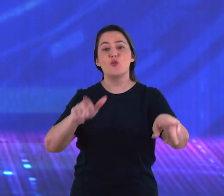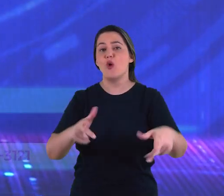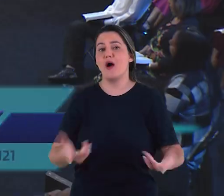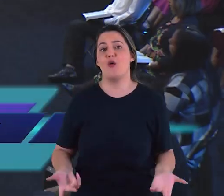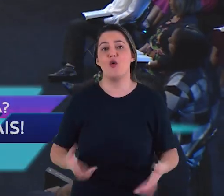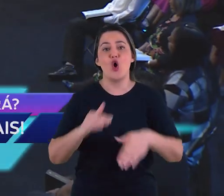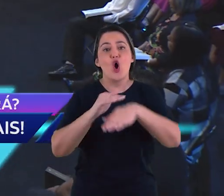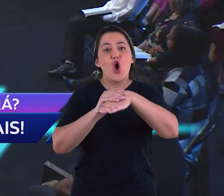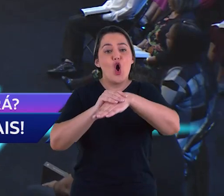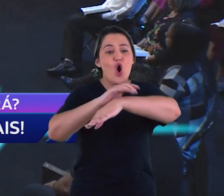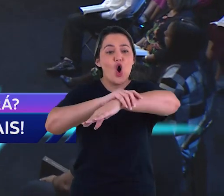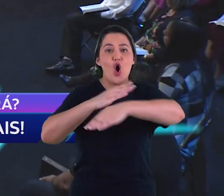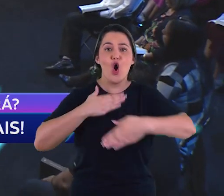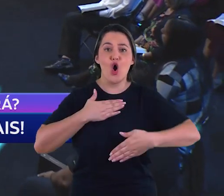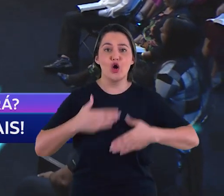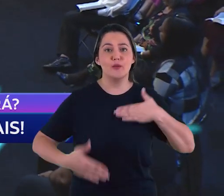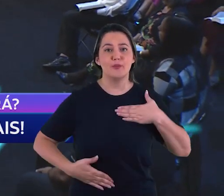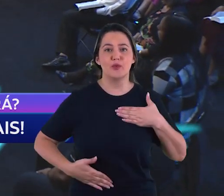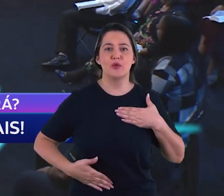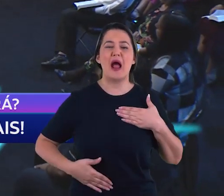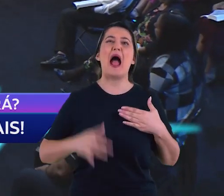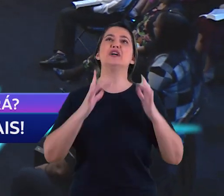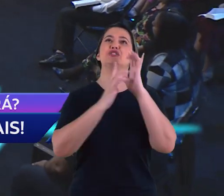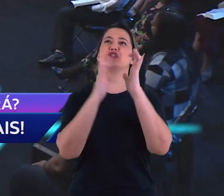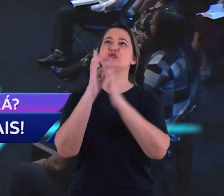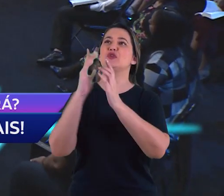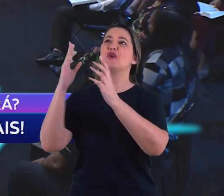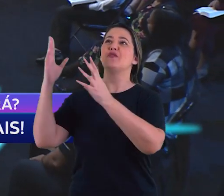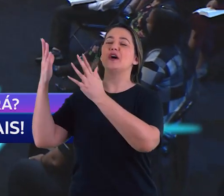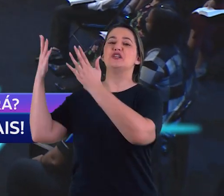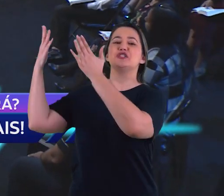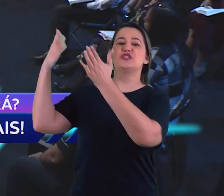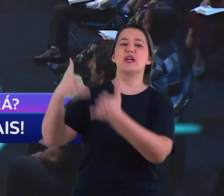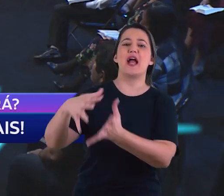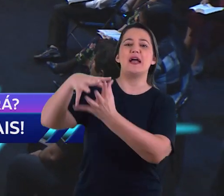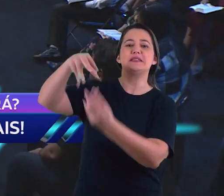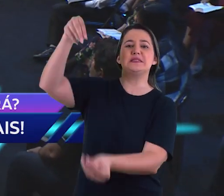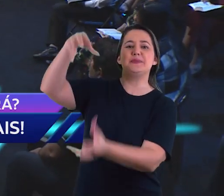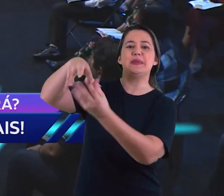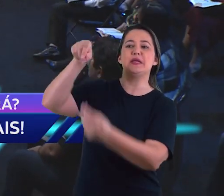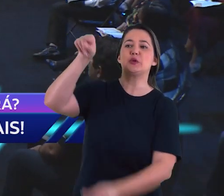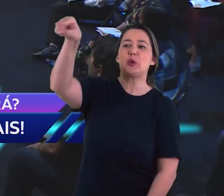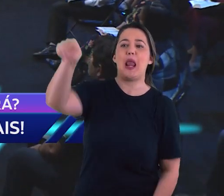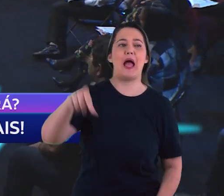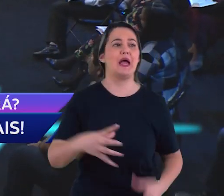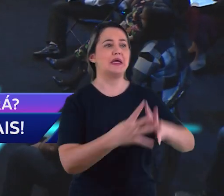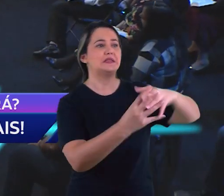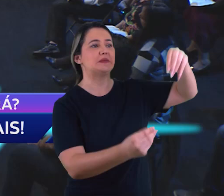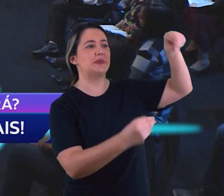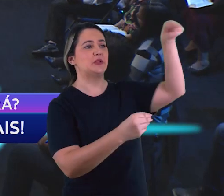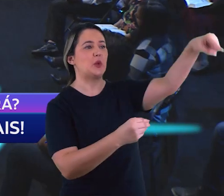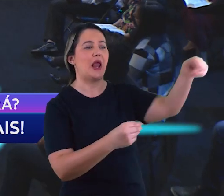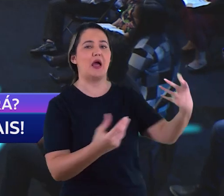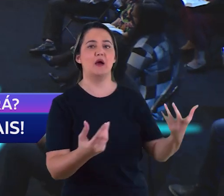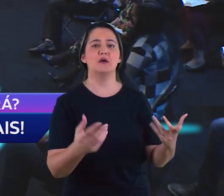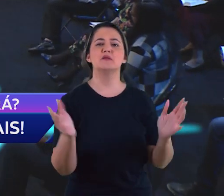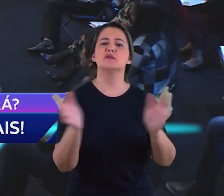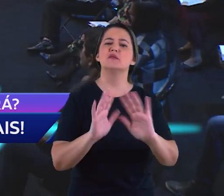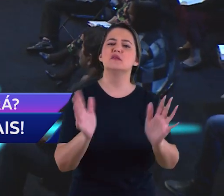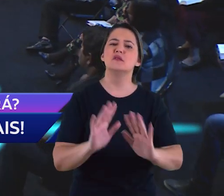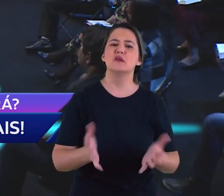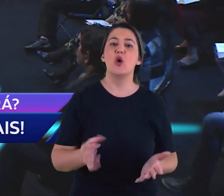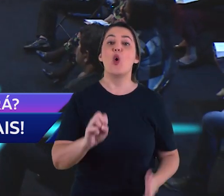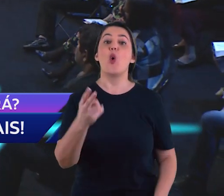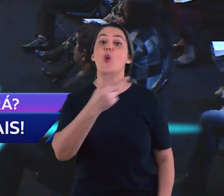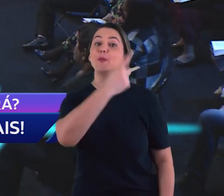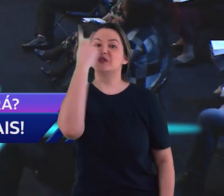corporal. Então, dizer, Jesus vem como um espírito, está para lá ou para cá, isso não é verdade. Jesus